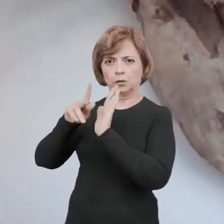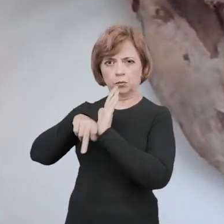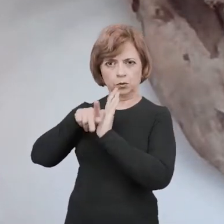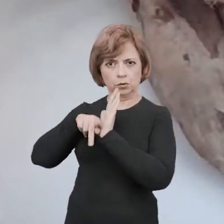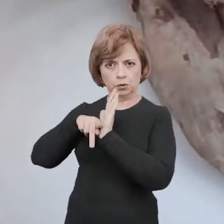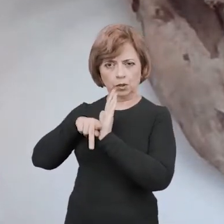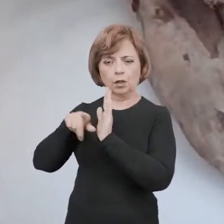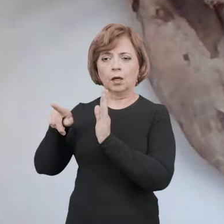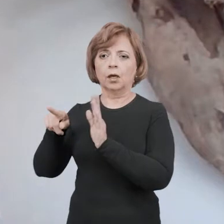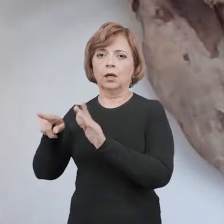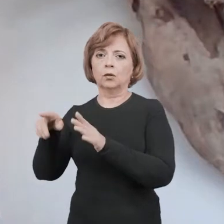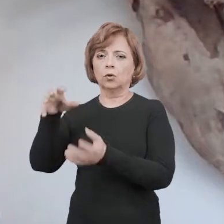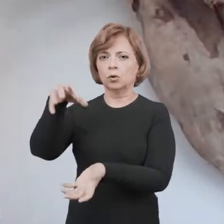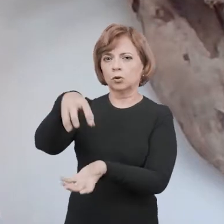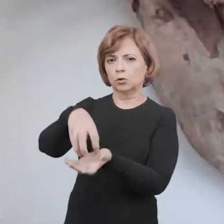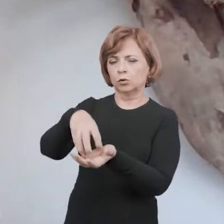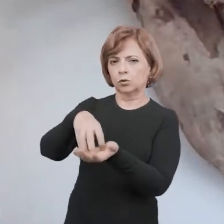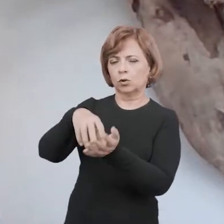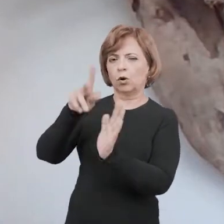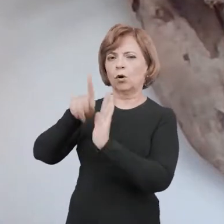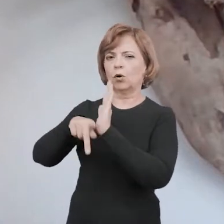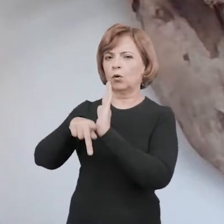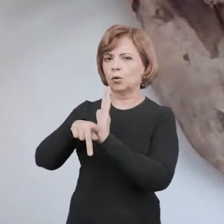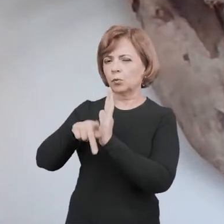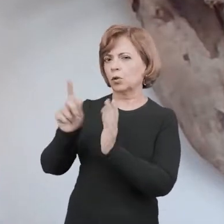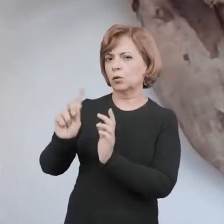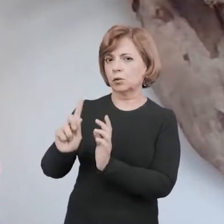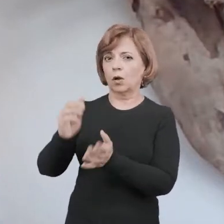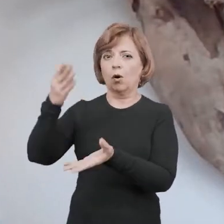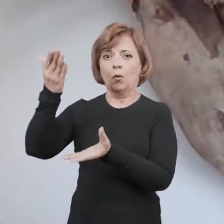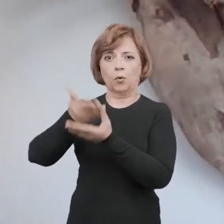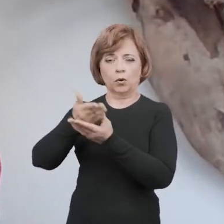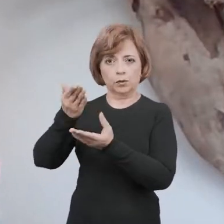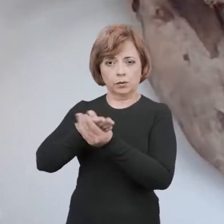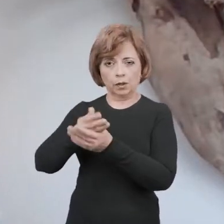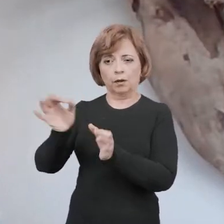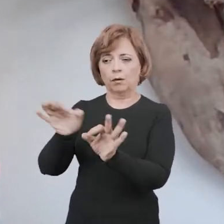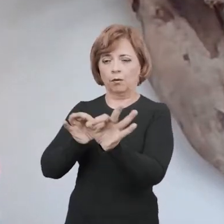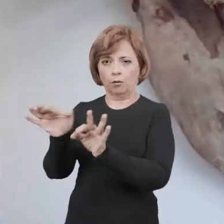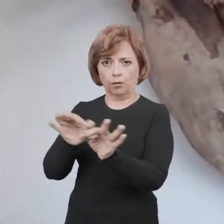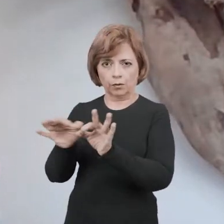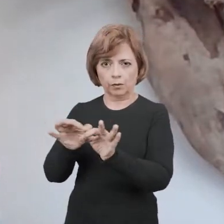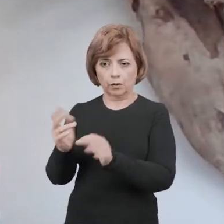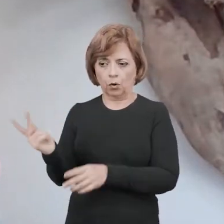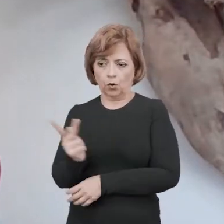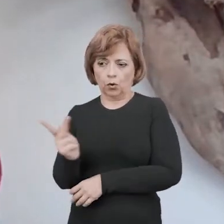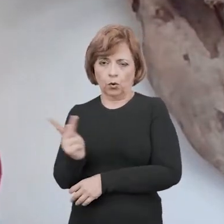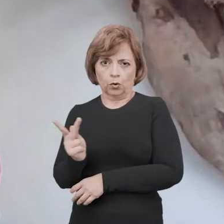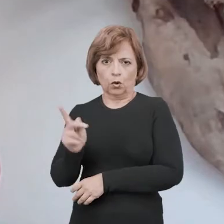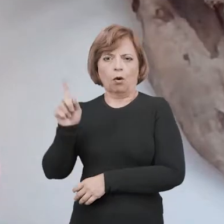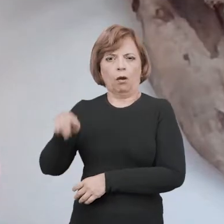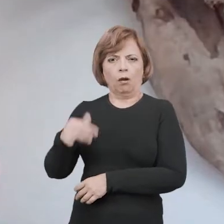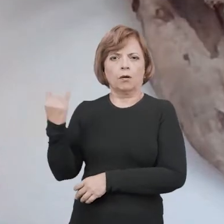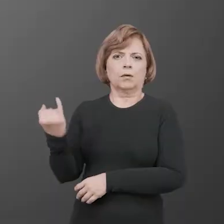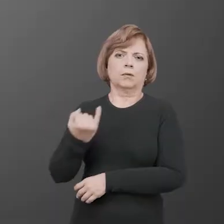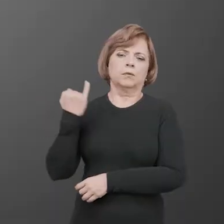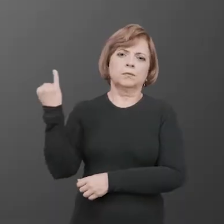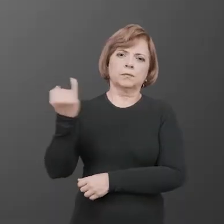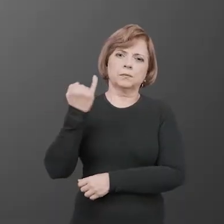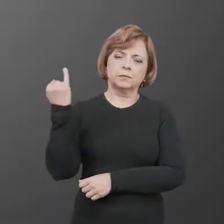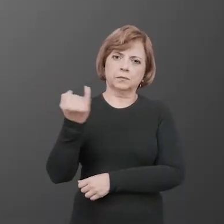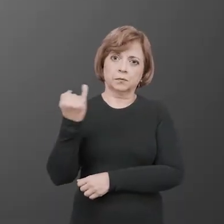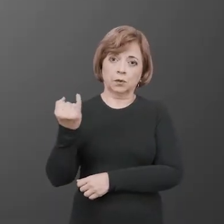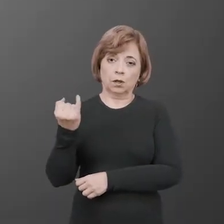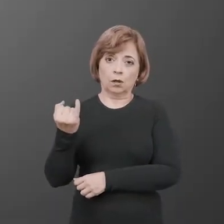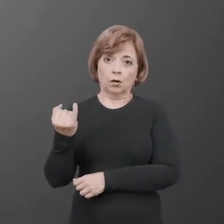escritório de processos organizacionais, eles atuam como peças